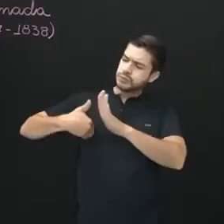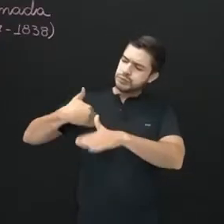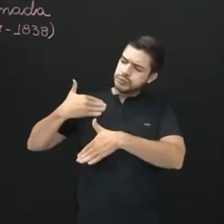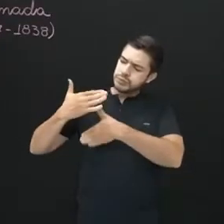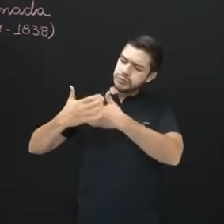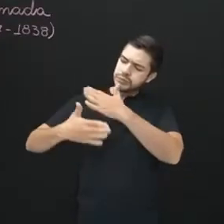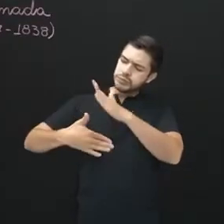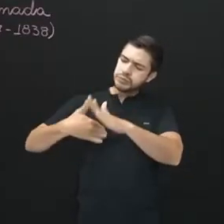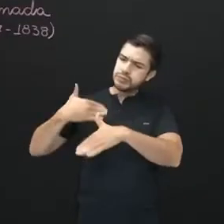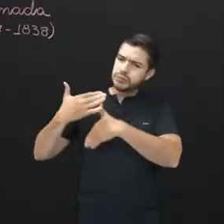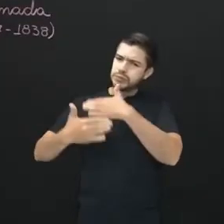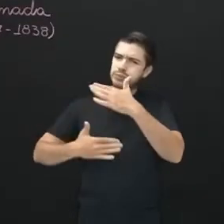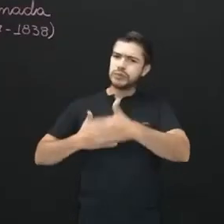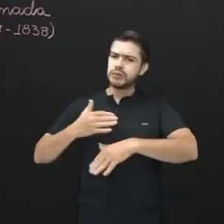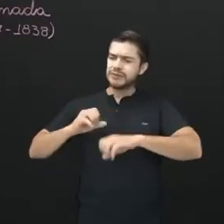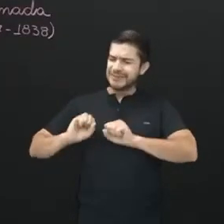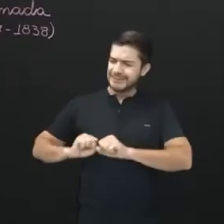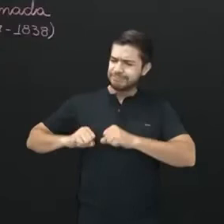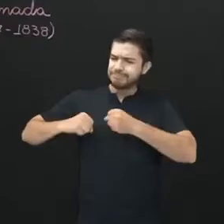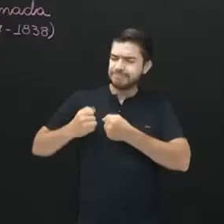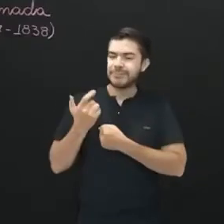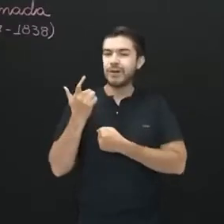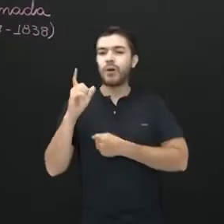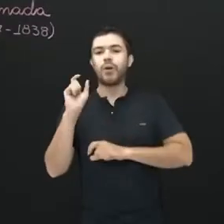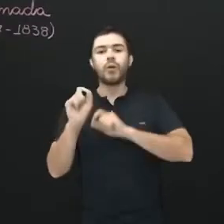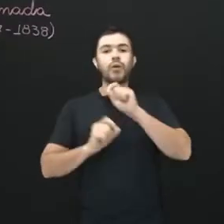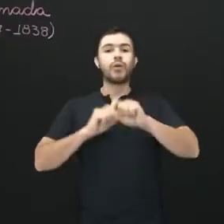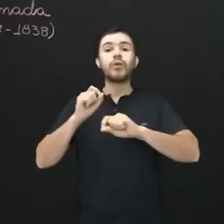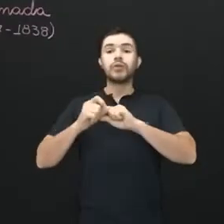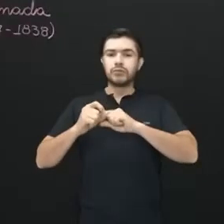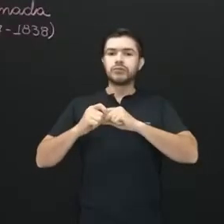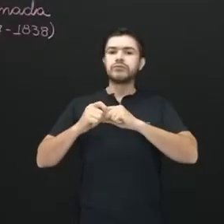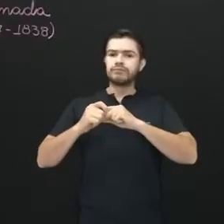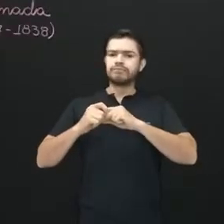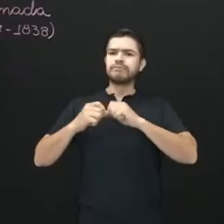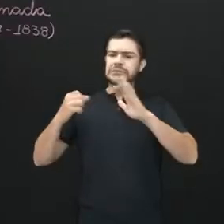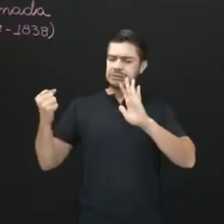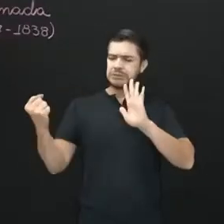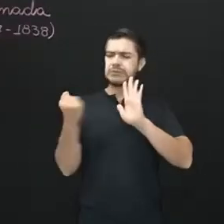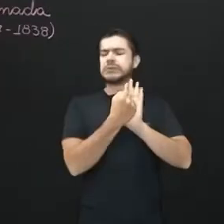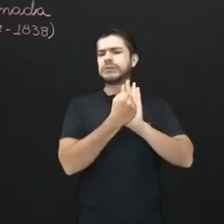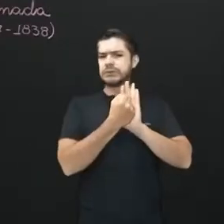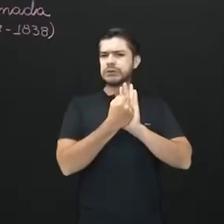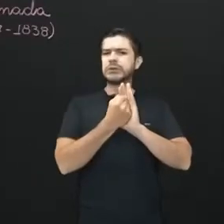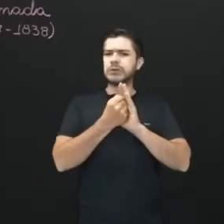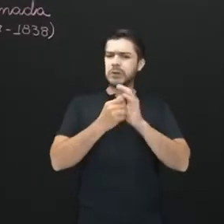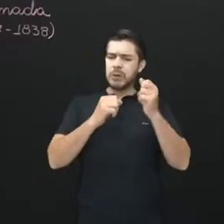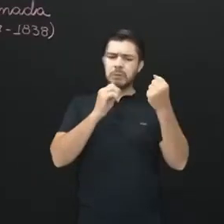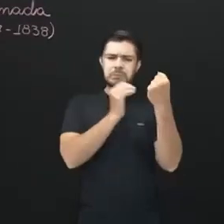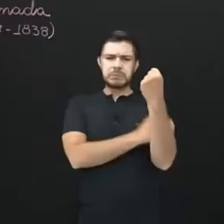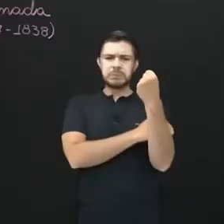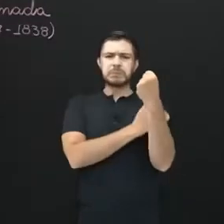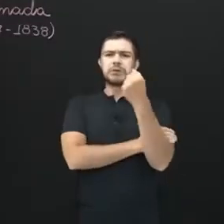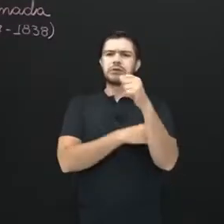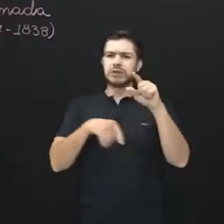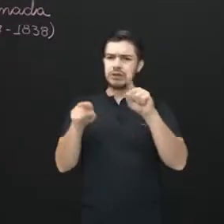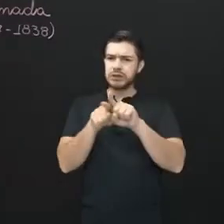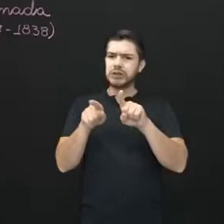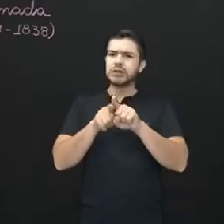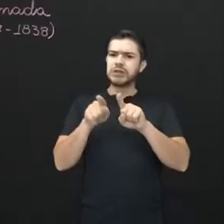Brasileiro, ele faz um outro esforço no sentido de garantir o próprio poder e a Constituição Política